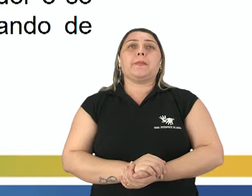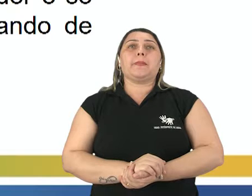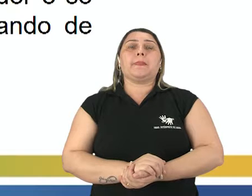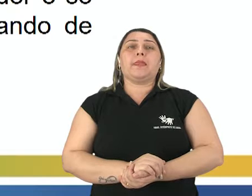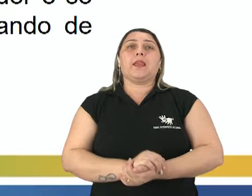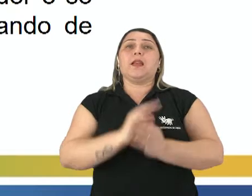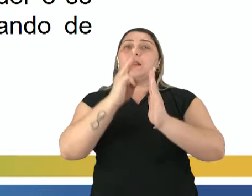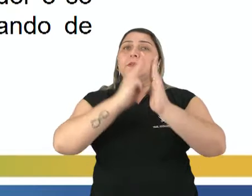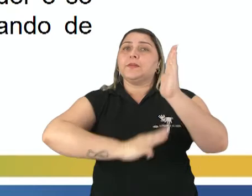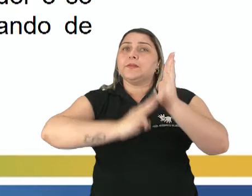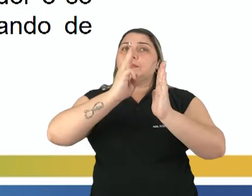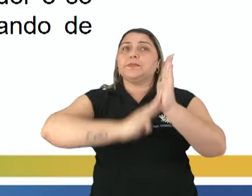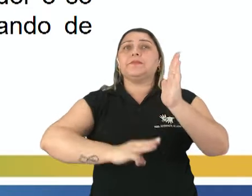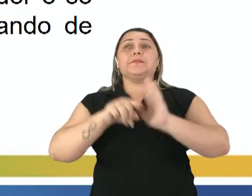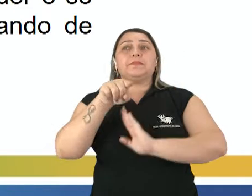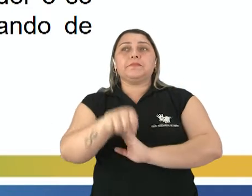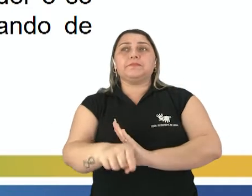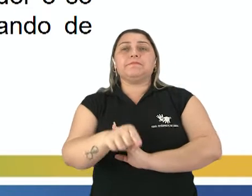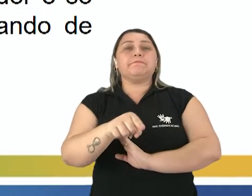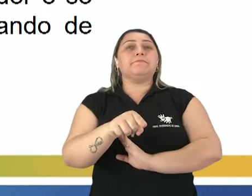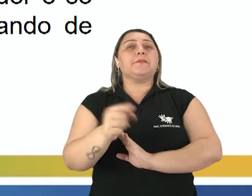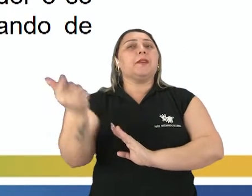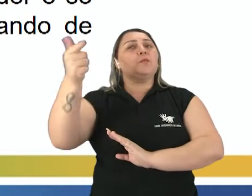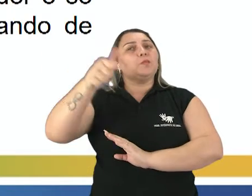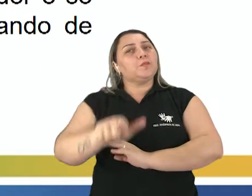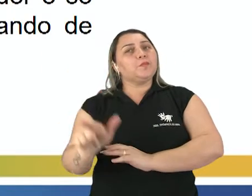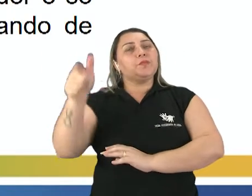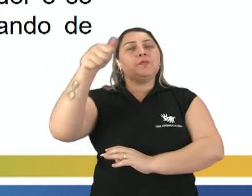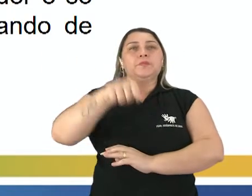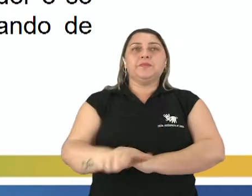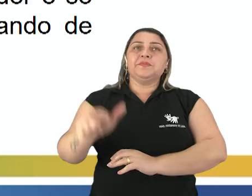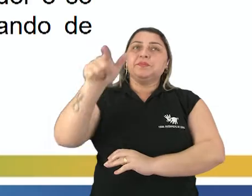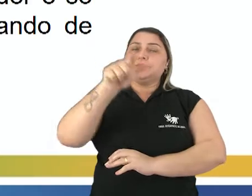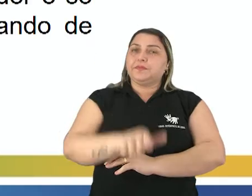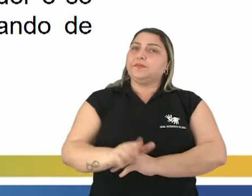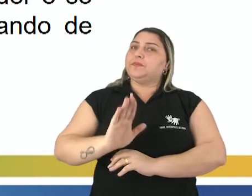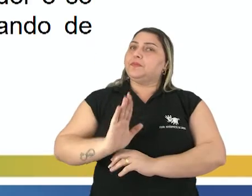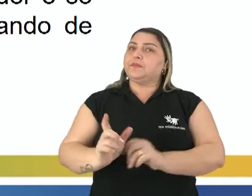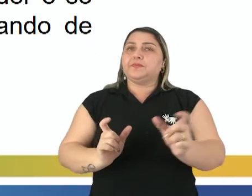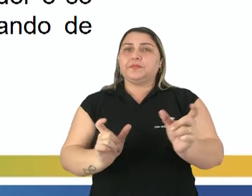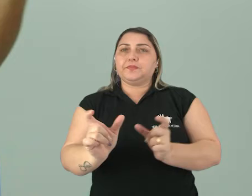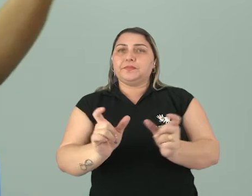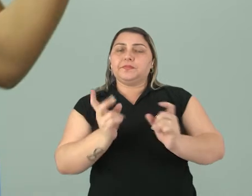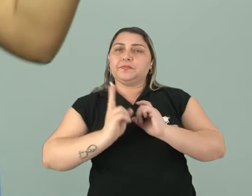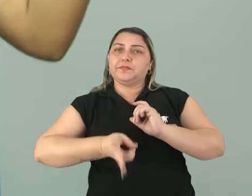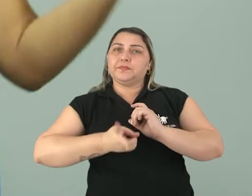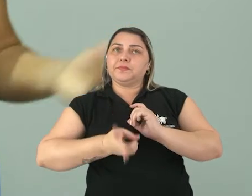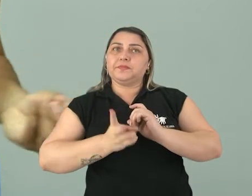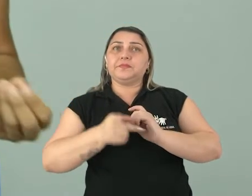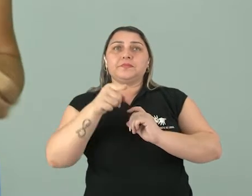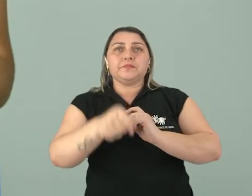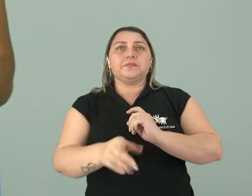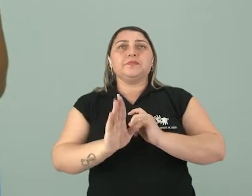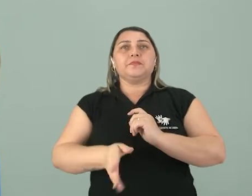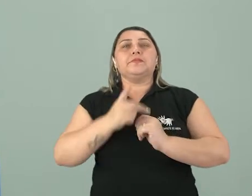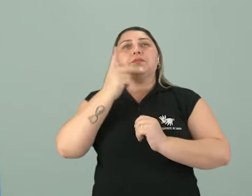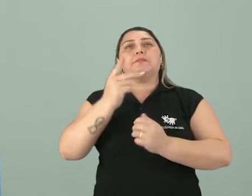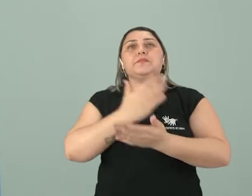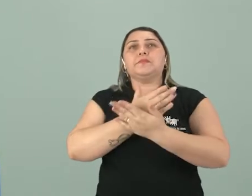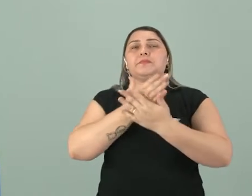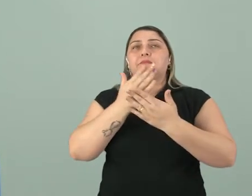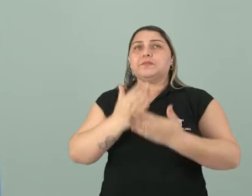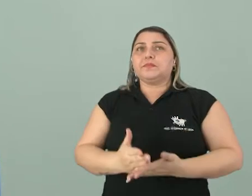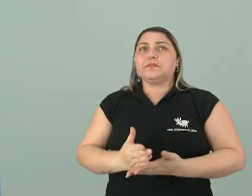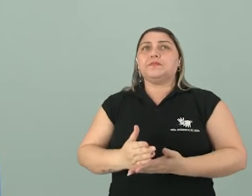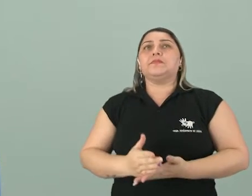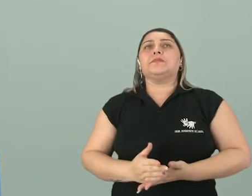bastante interessante para que você não esteja repetindo aquilo, a mesma palavra que você falou lá no início, para que você não